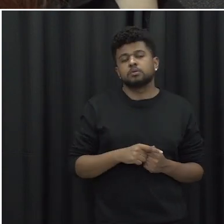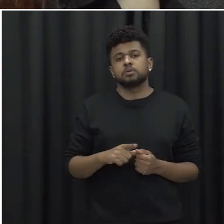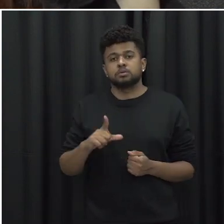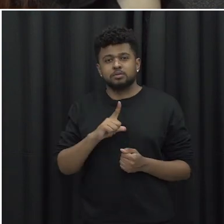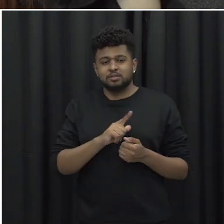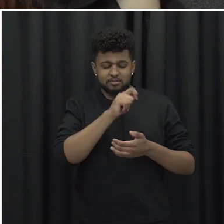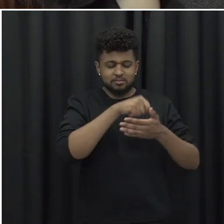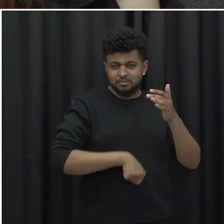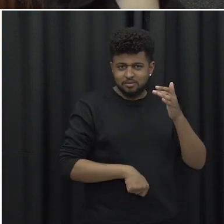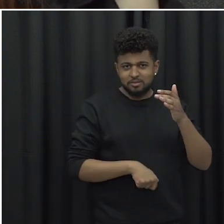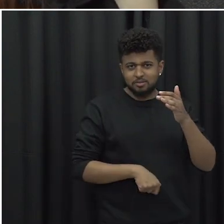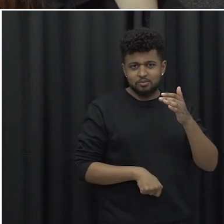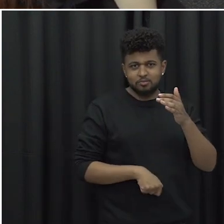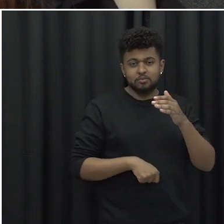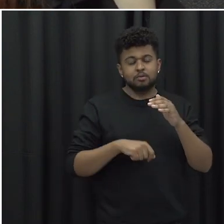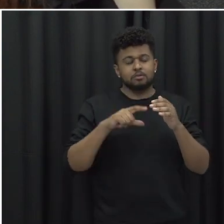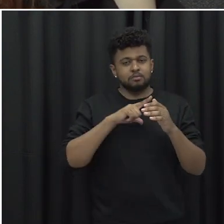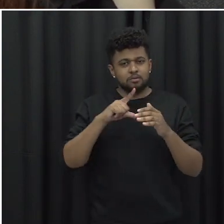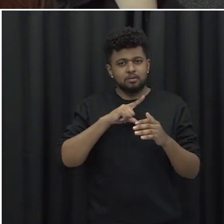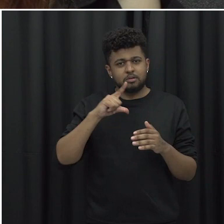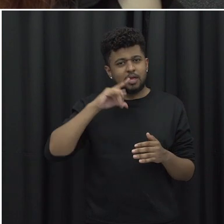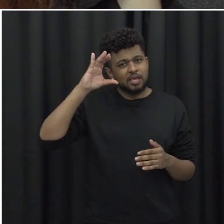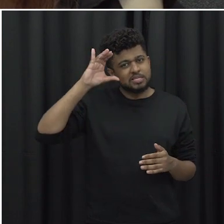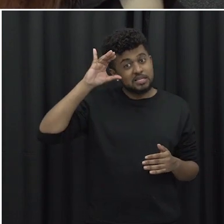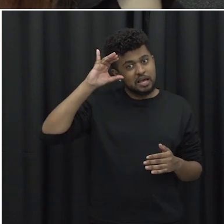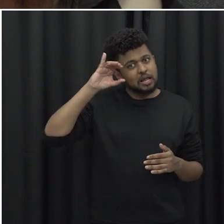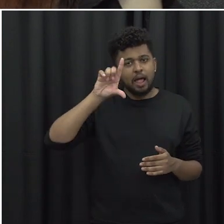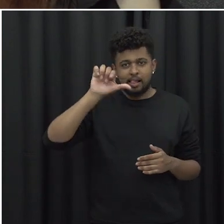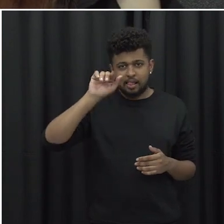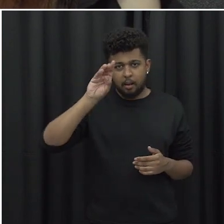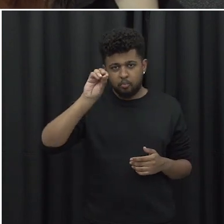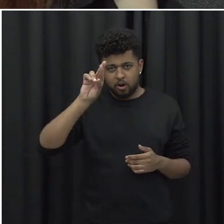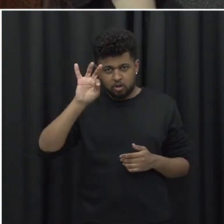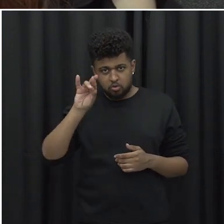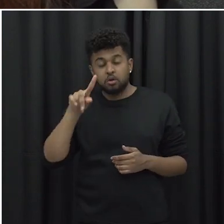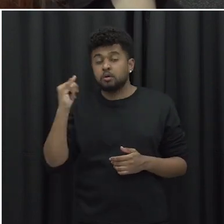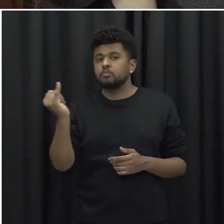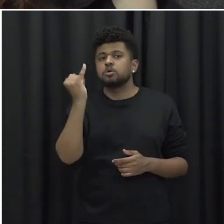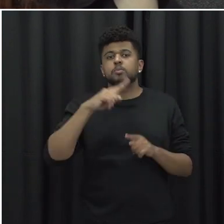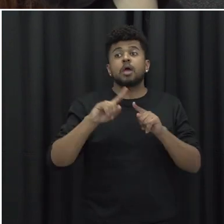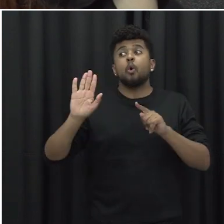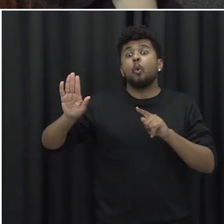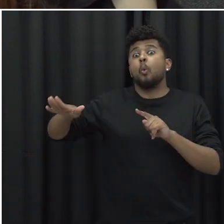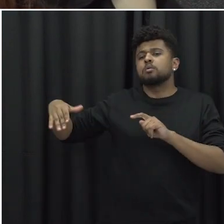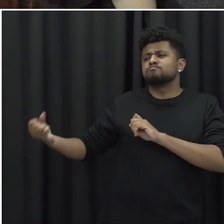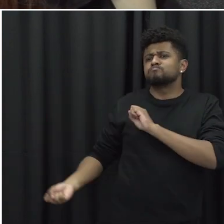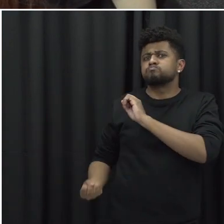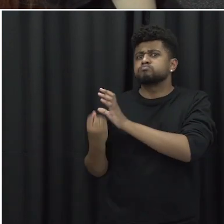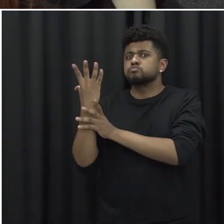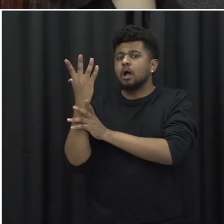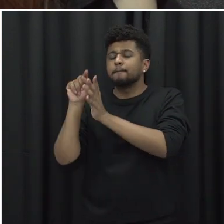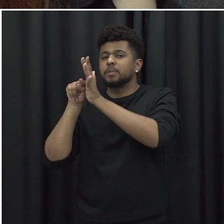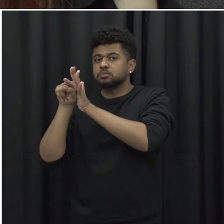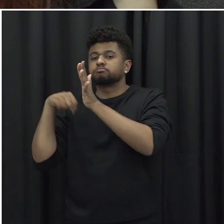surgem as pesquisas a gente acaba anunciando tudo e dando contato para poder angariar esses pacientes para poder